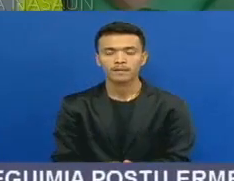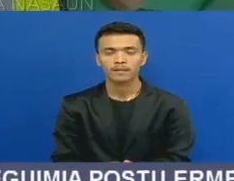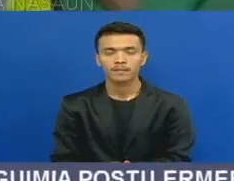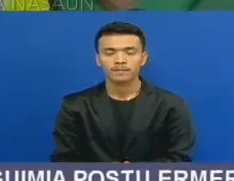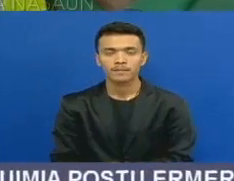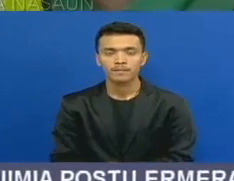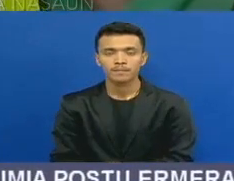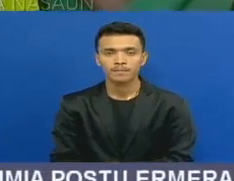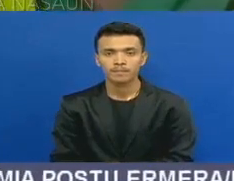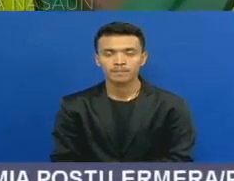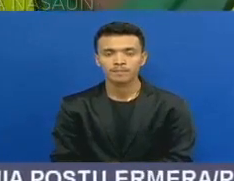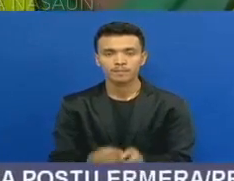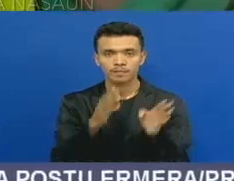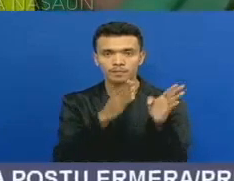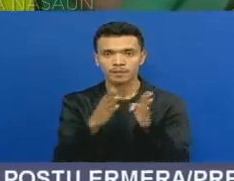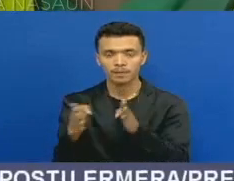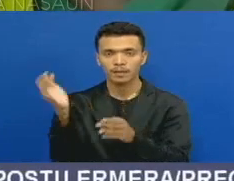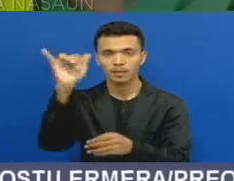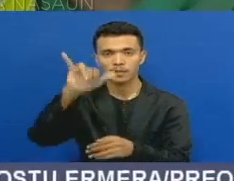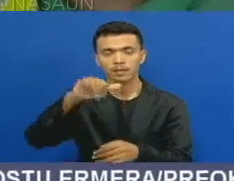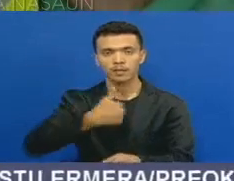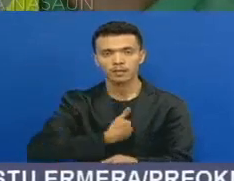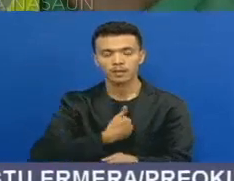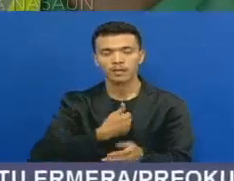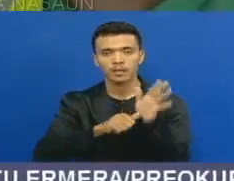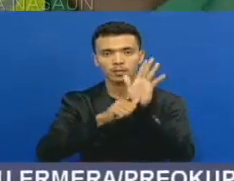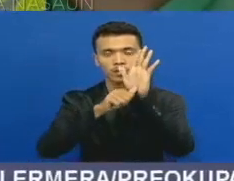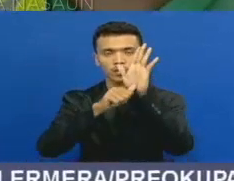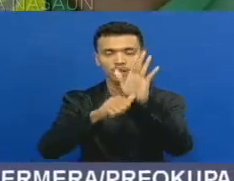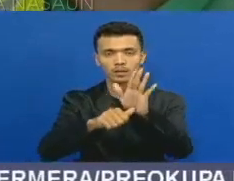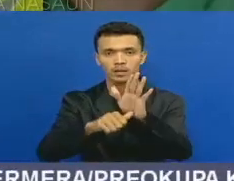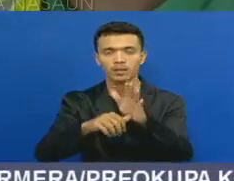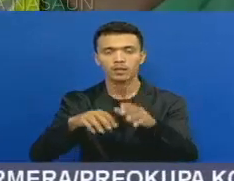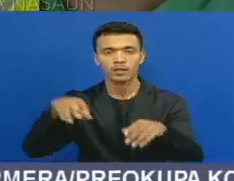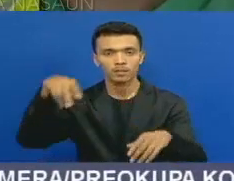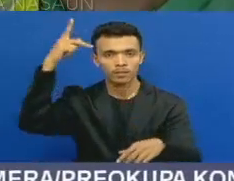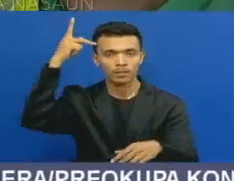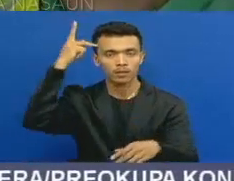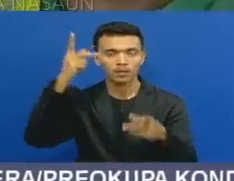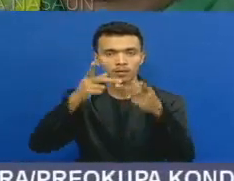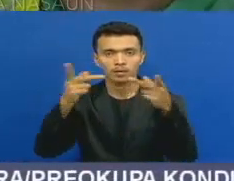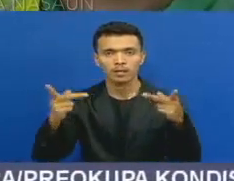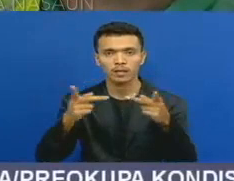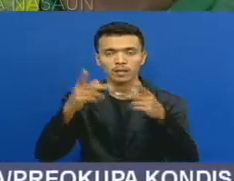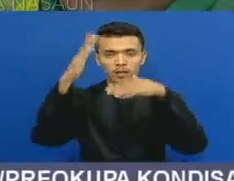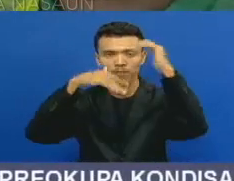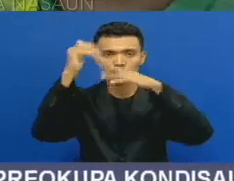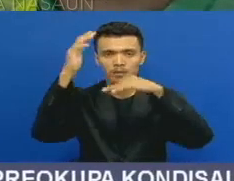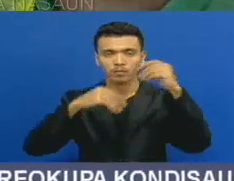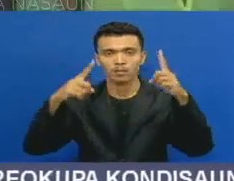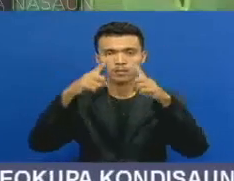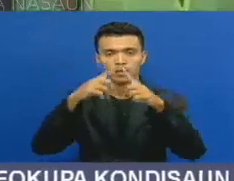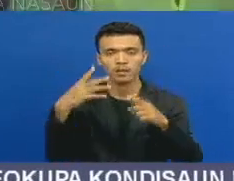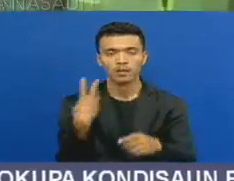Sirmané. Prepara Sir Nian a tu apresenta projeto política areia infraestrutura ba e tenia